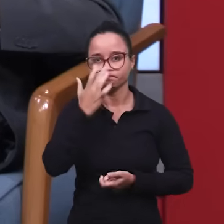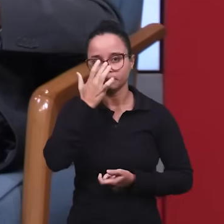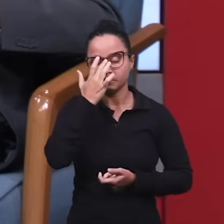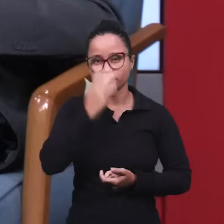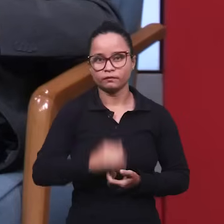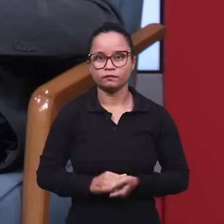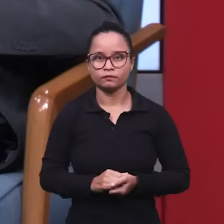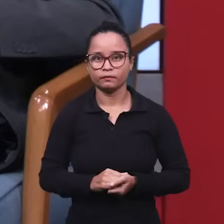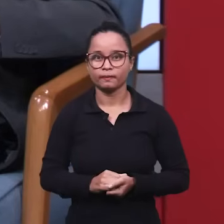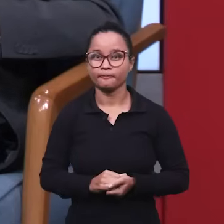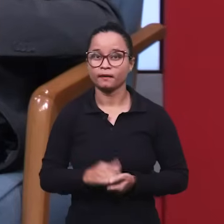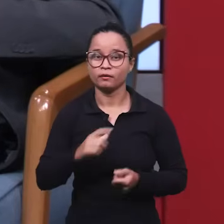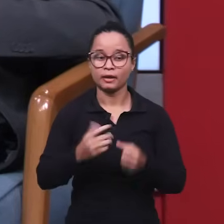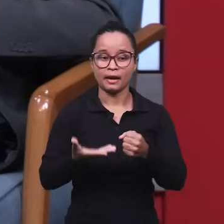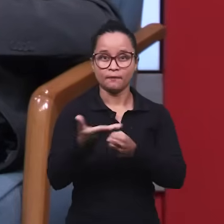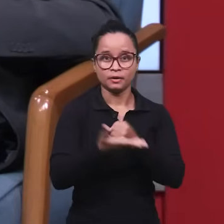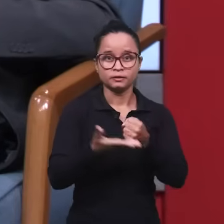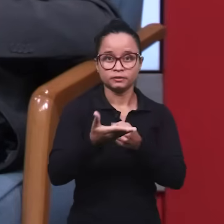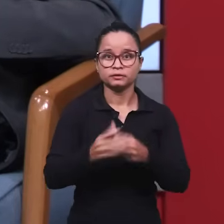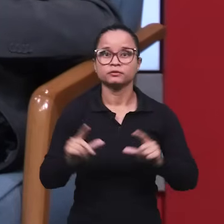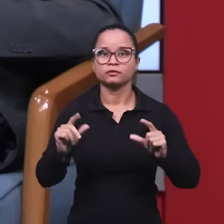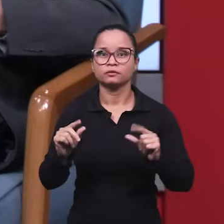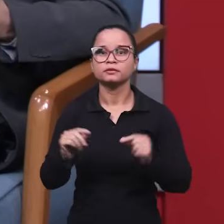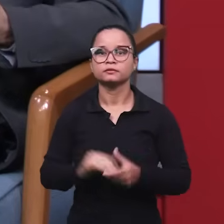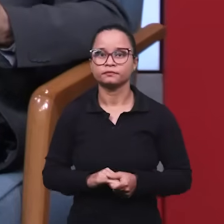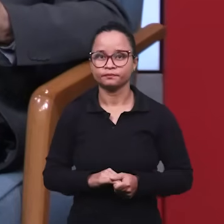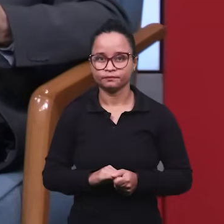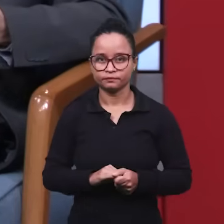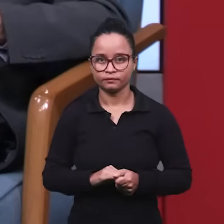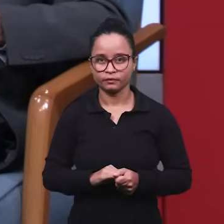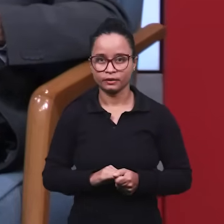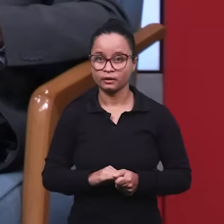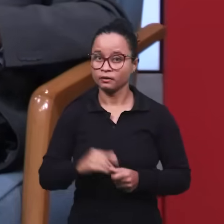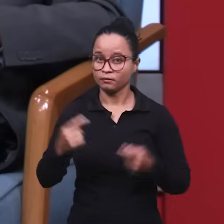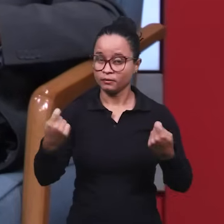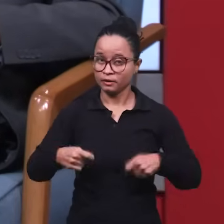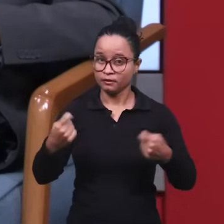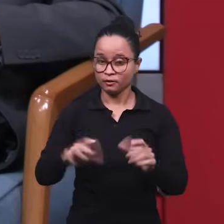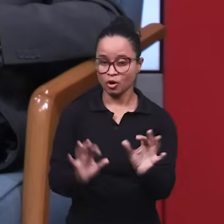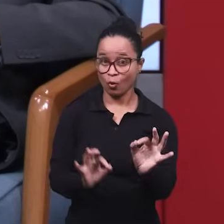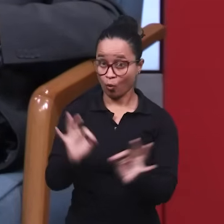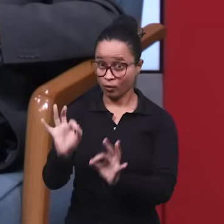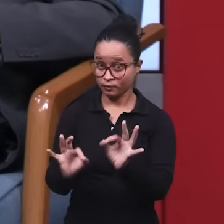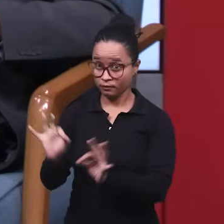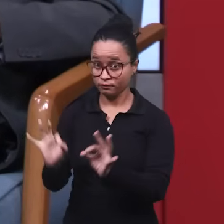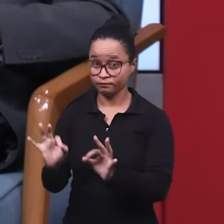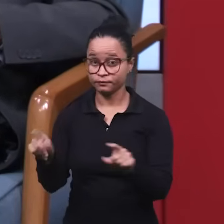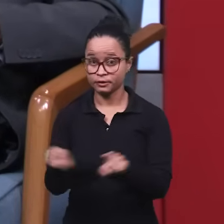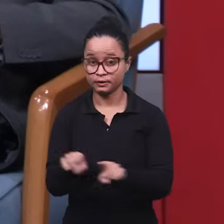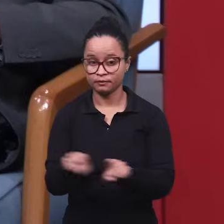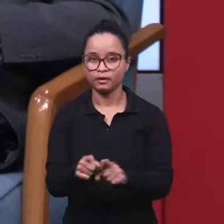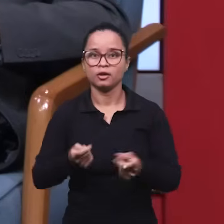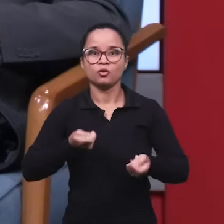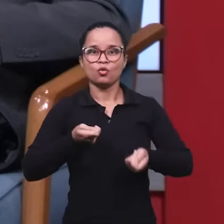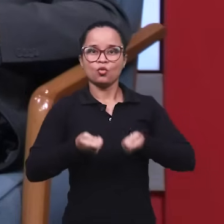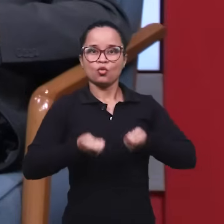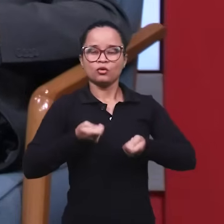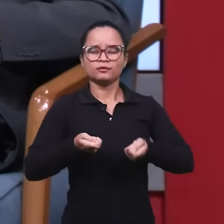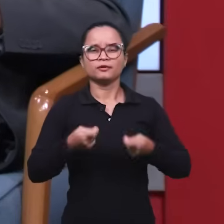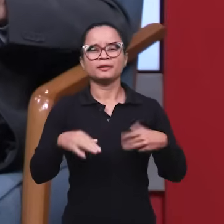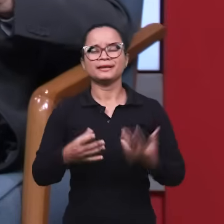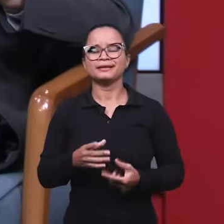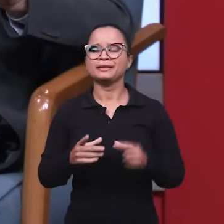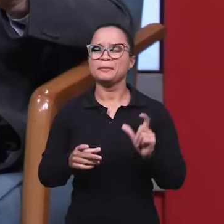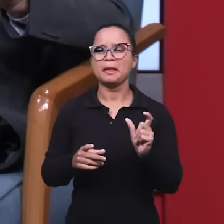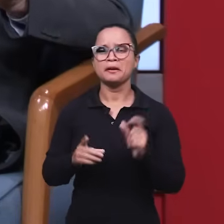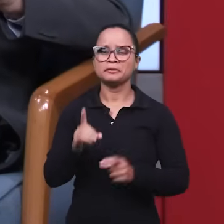a base do funcionamento dele, que é a disciplina, primeiro, e o segundo, o governo. O